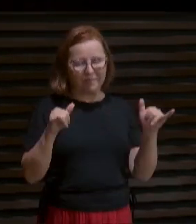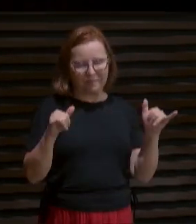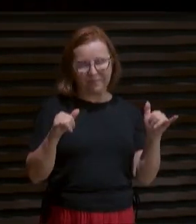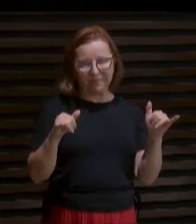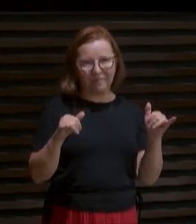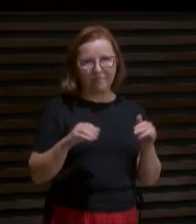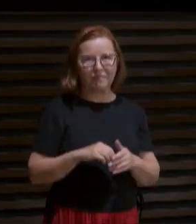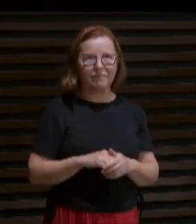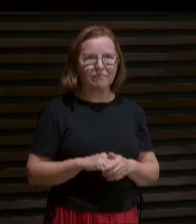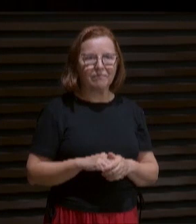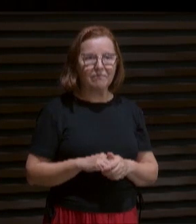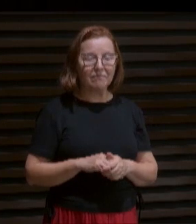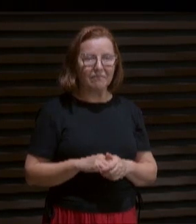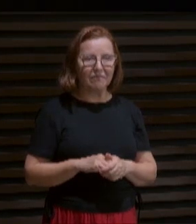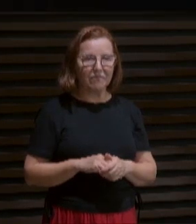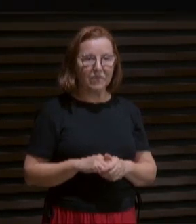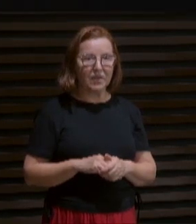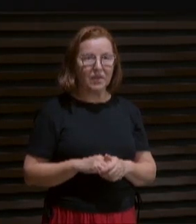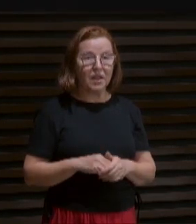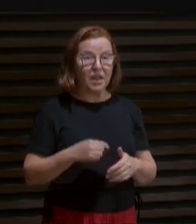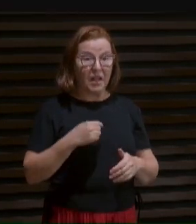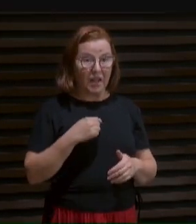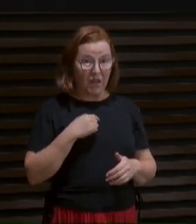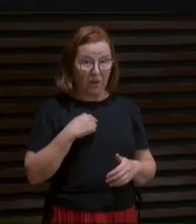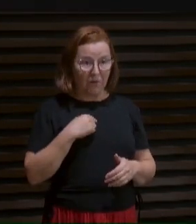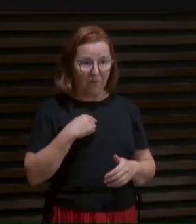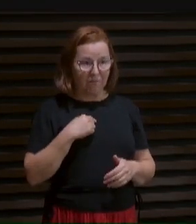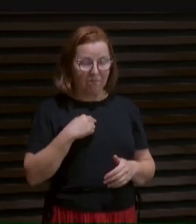E de tal coisa me gloriarei.